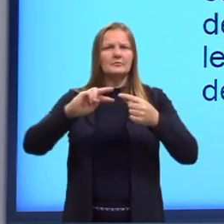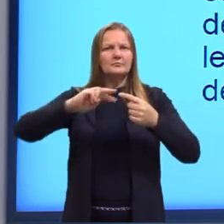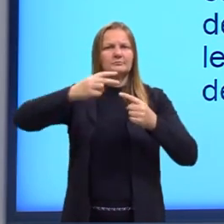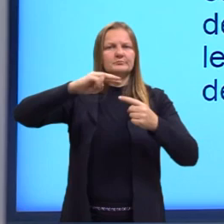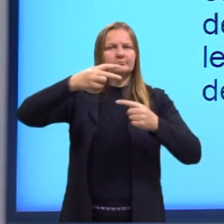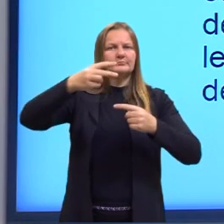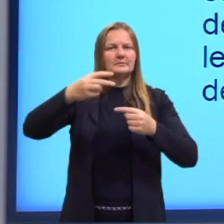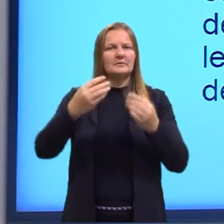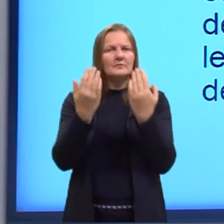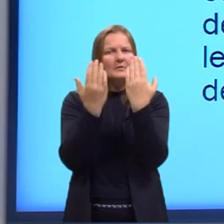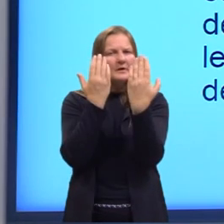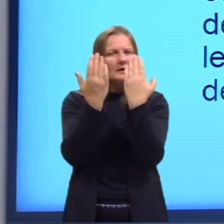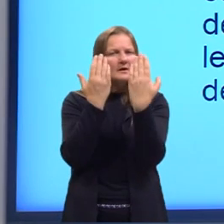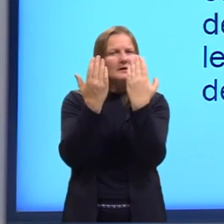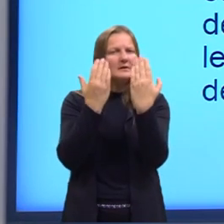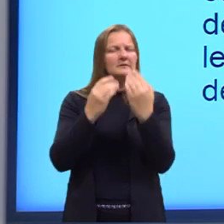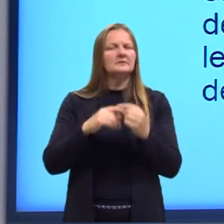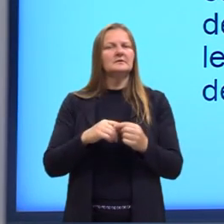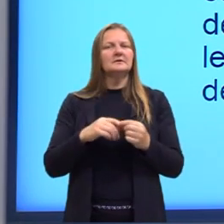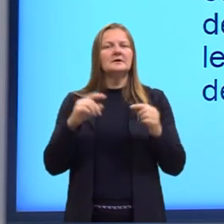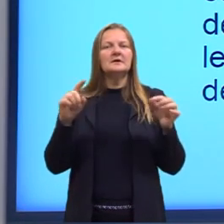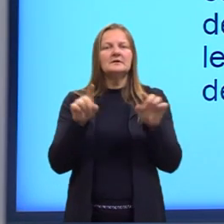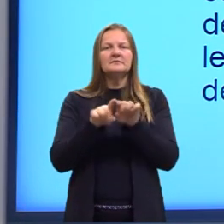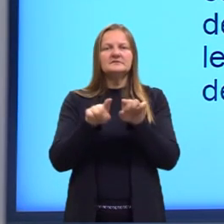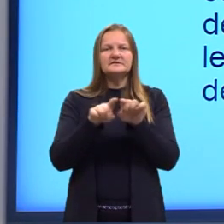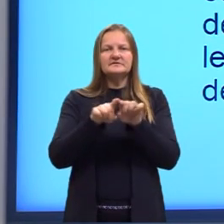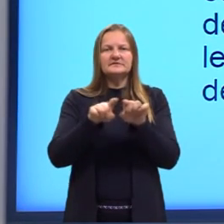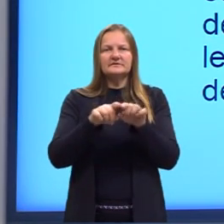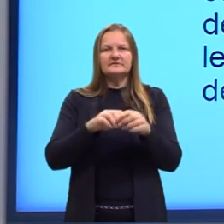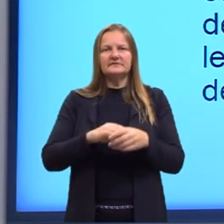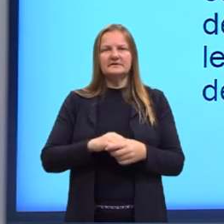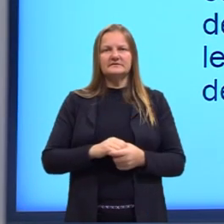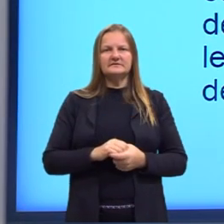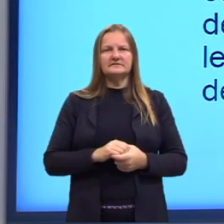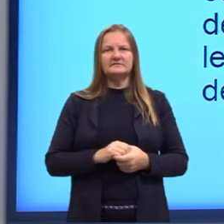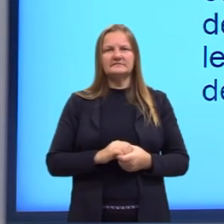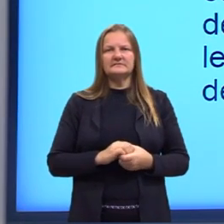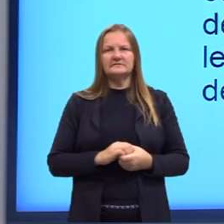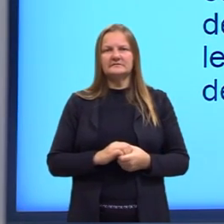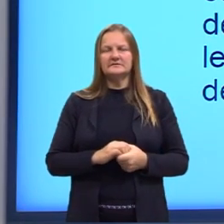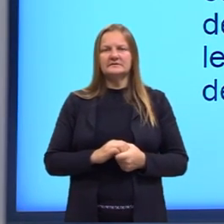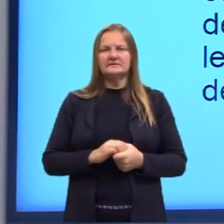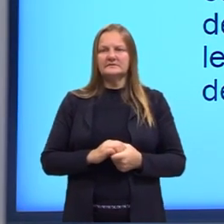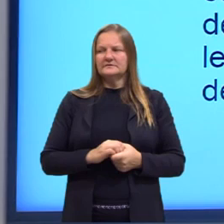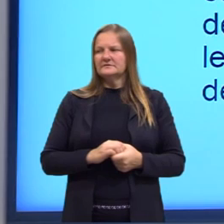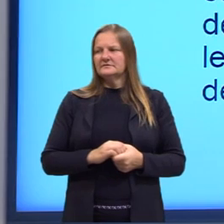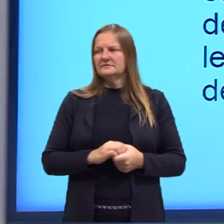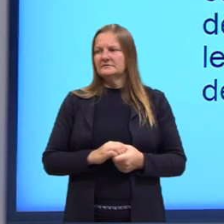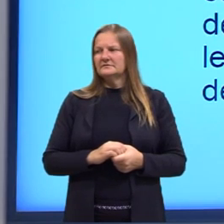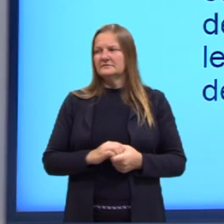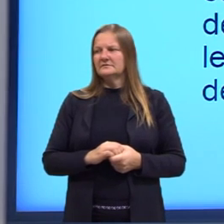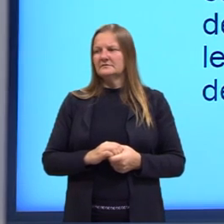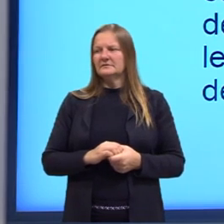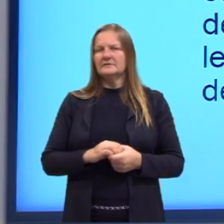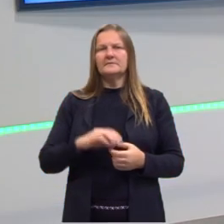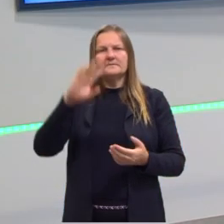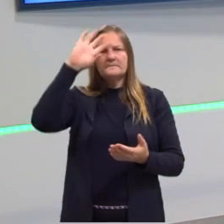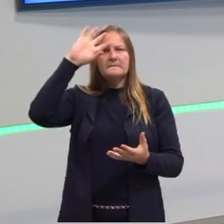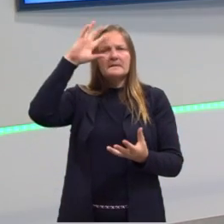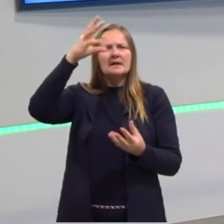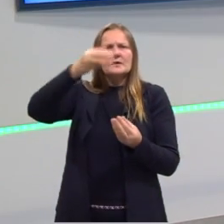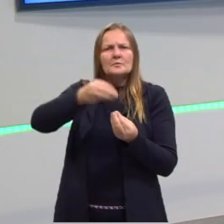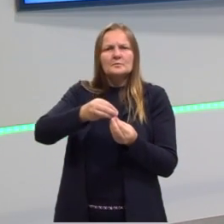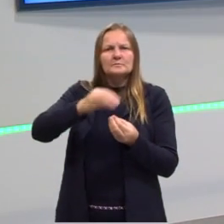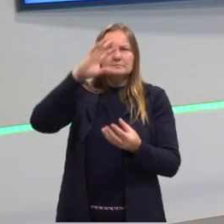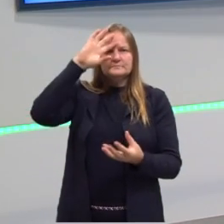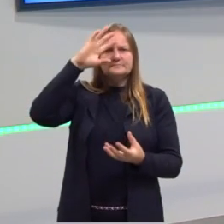analogia e de inferência anota esse nome ali inferência a gente ainda vai ter uma